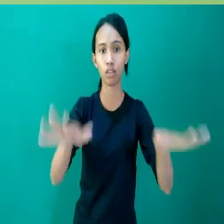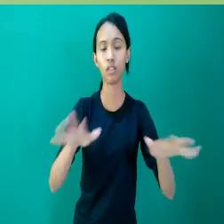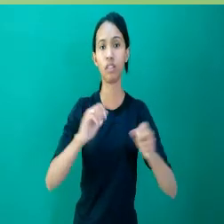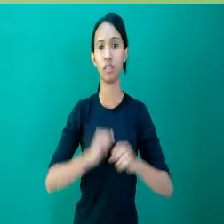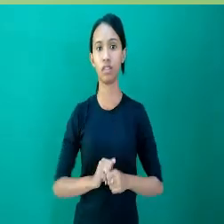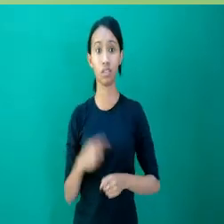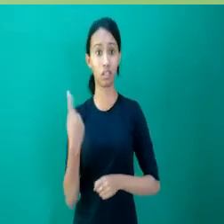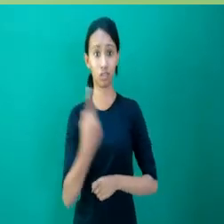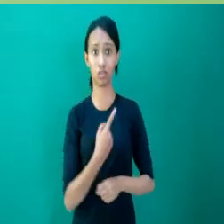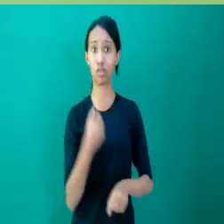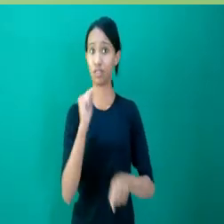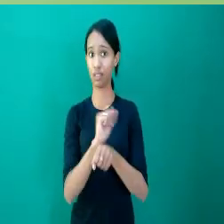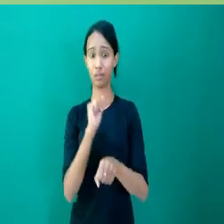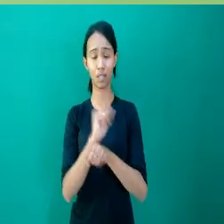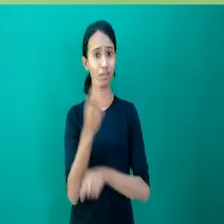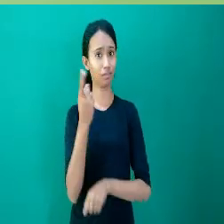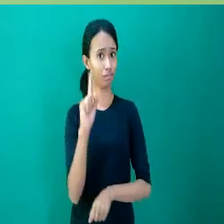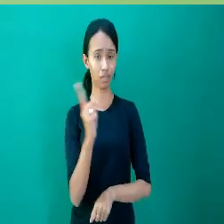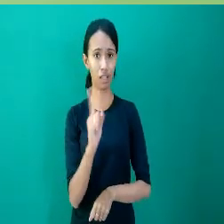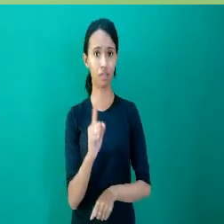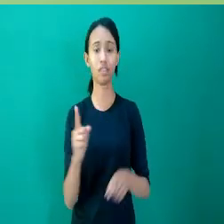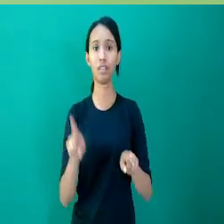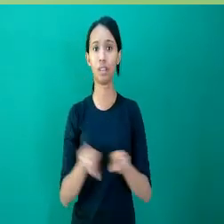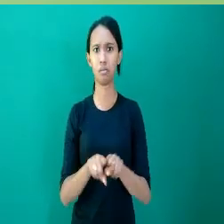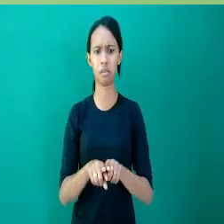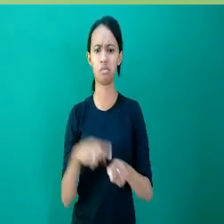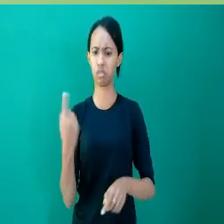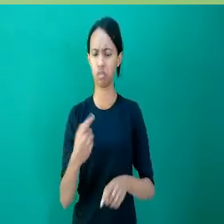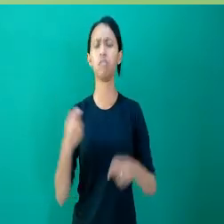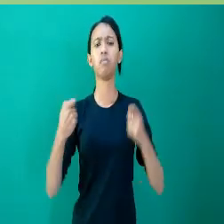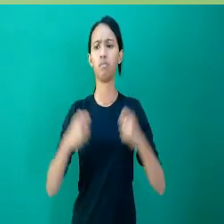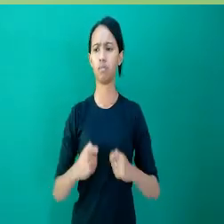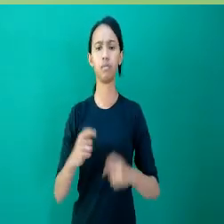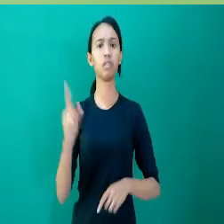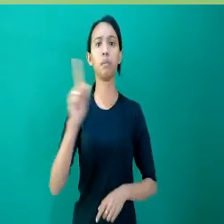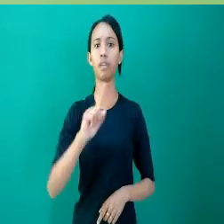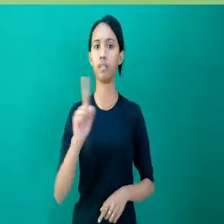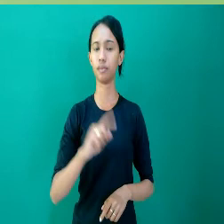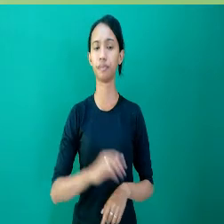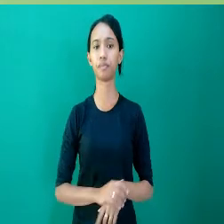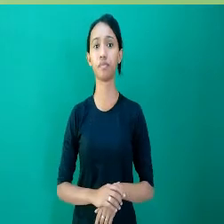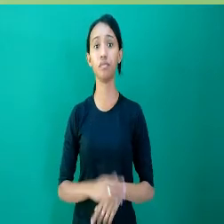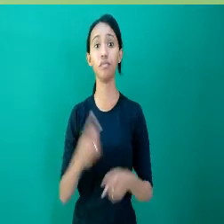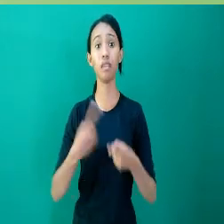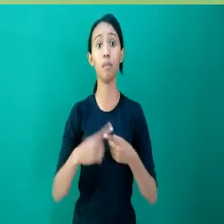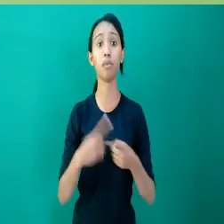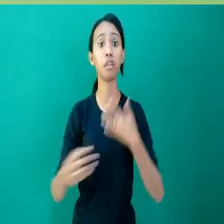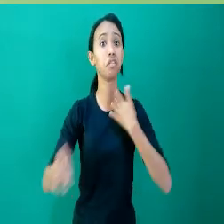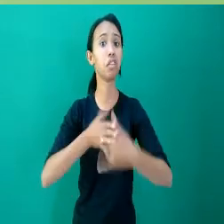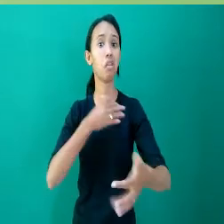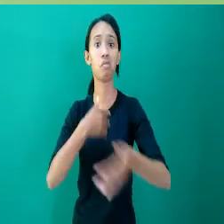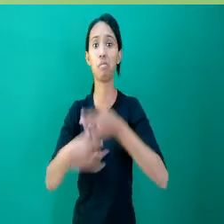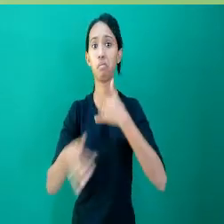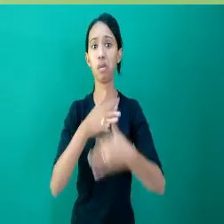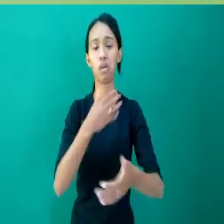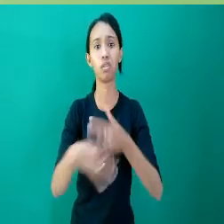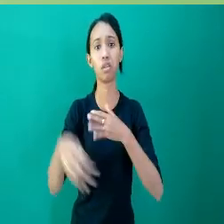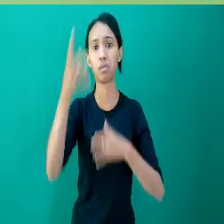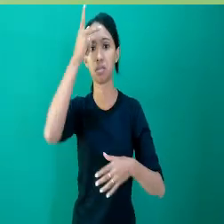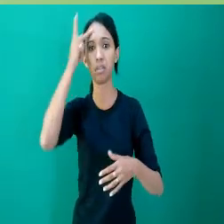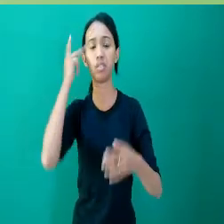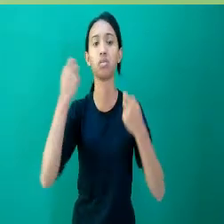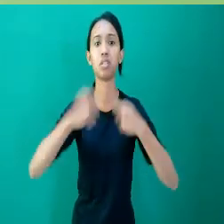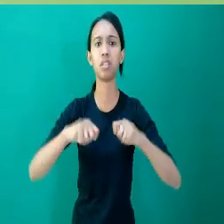não estávamos esperando e nem preparados, é porque não se importa com o povo que mais precisa. E o povo que